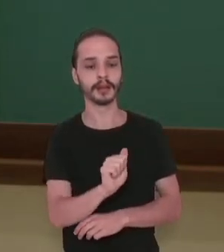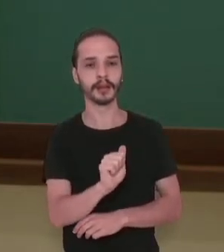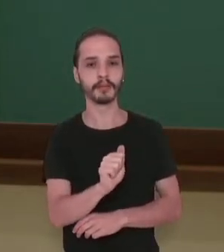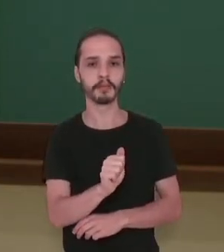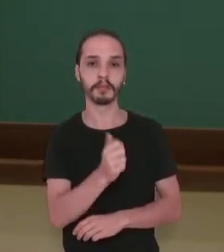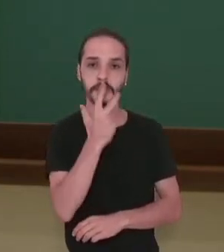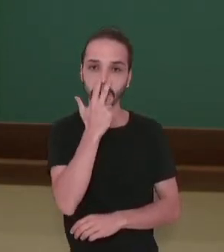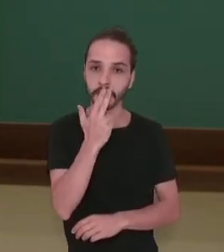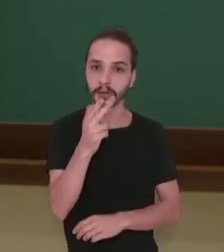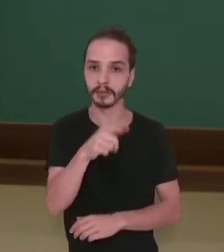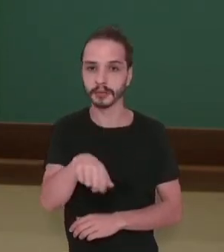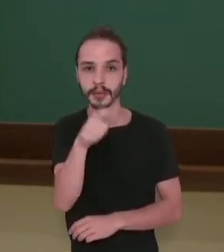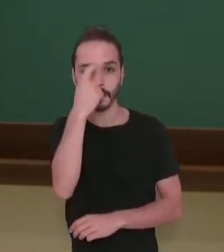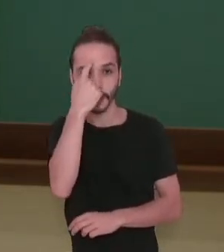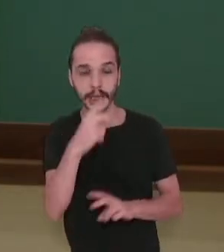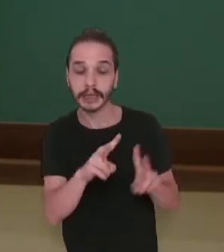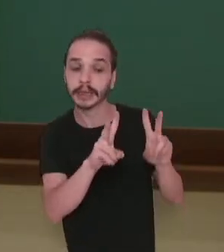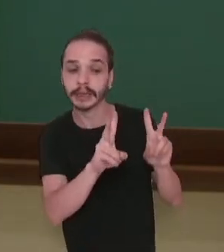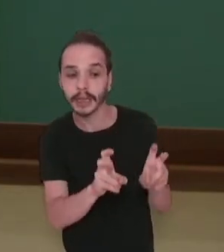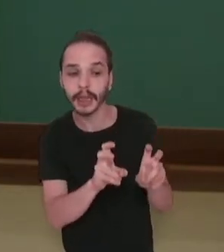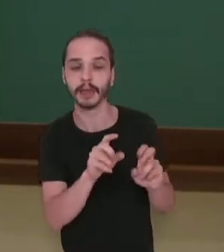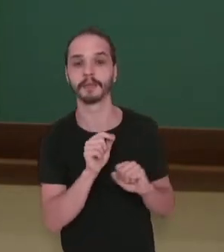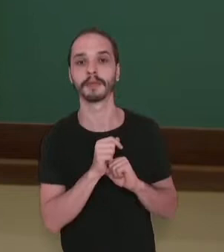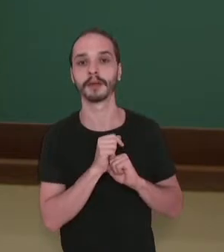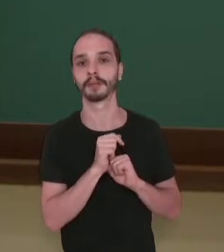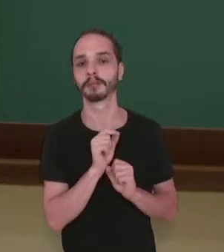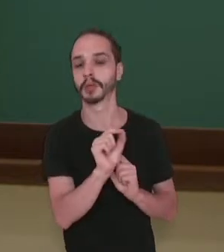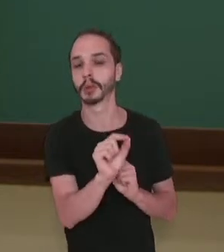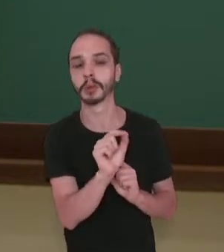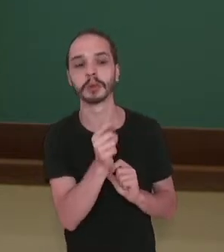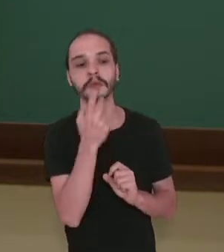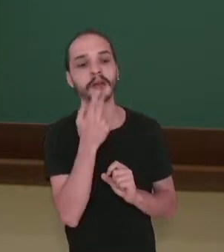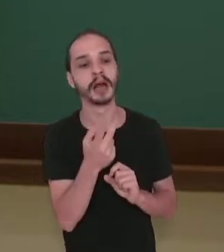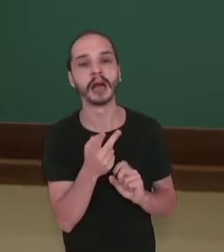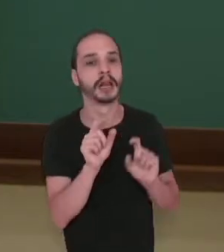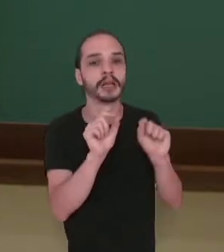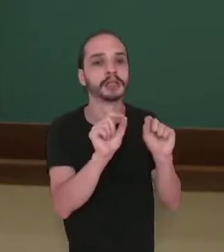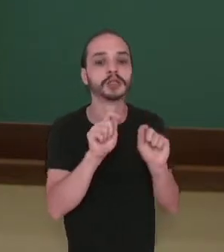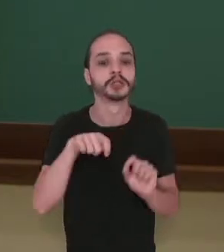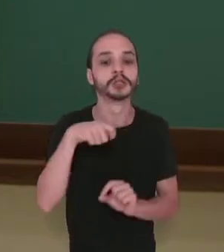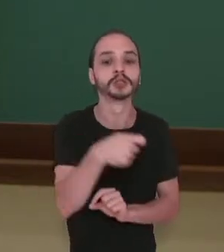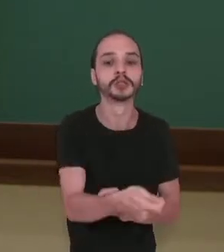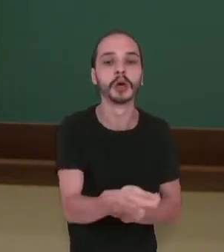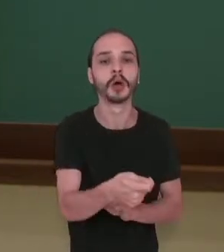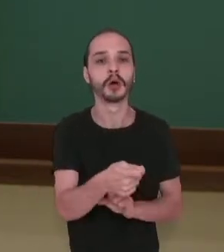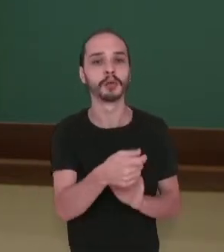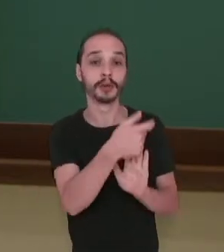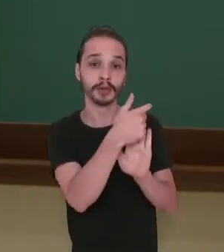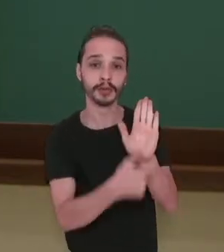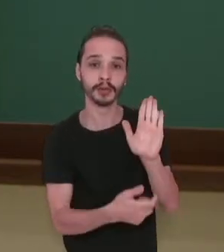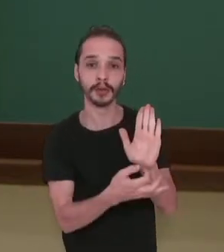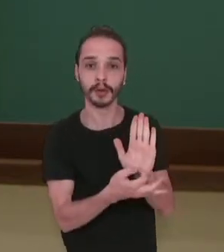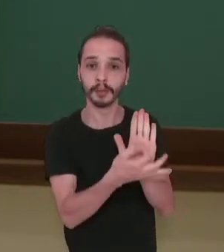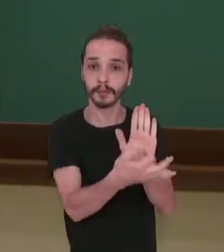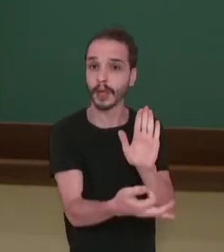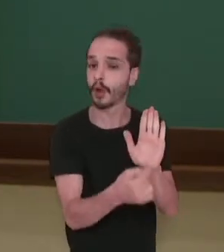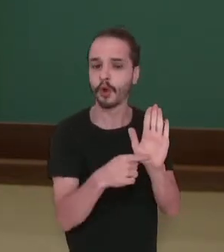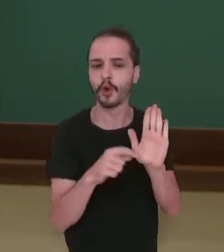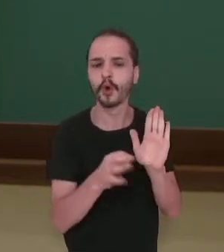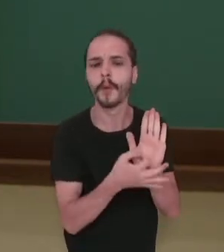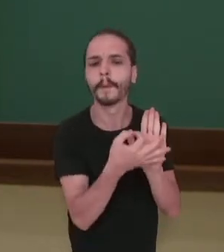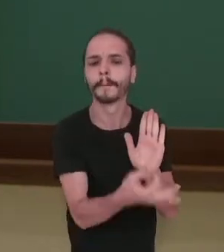já pensam, se o assunto que está sendo tratado, do que trata, afinal de contas, o artigo de opinião? Opinião sobre o